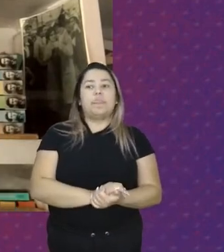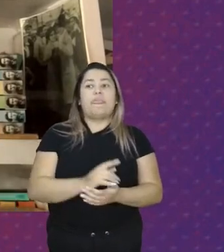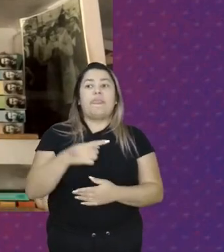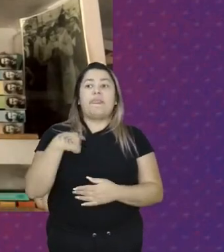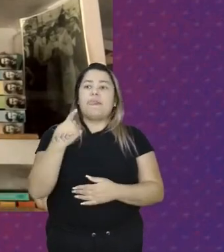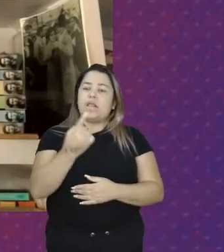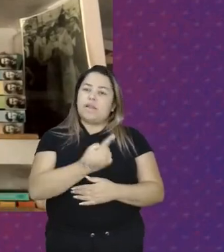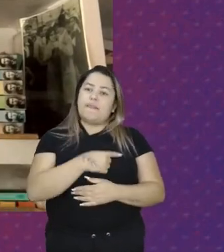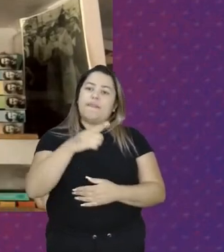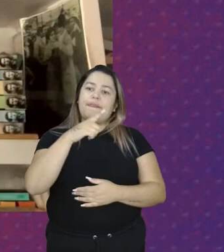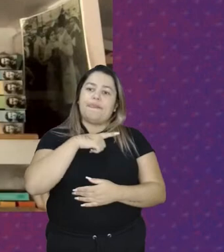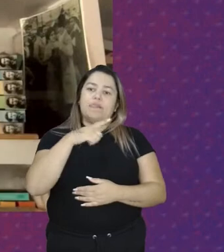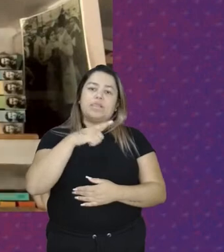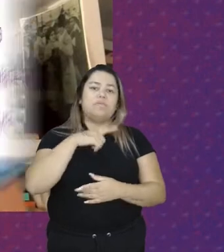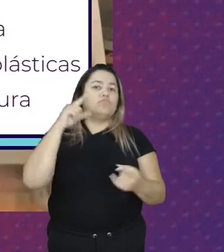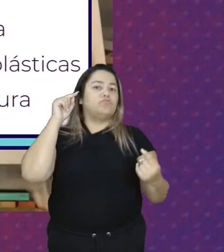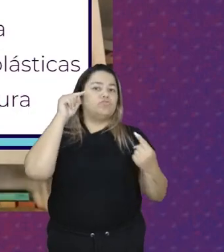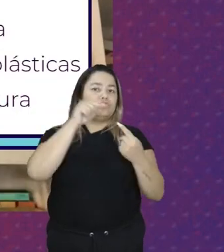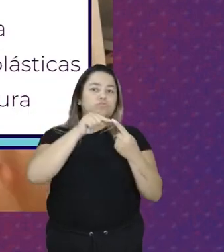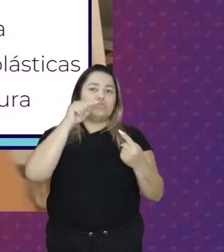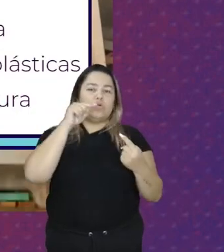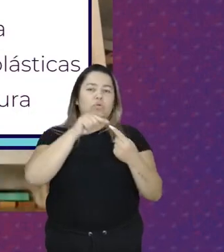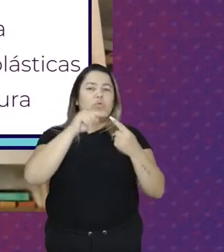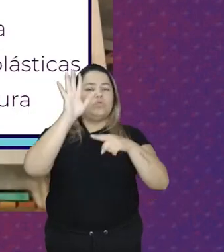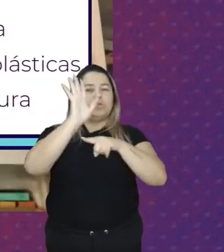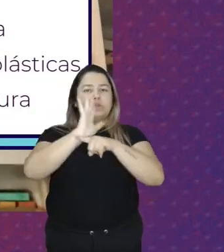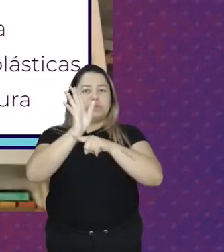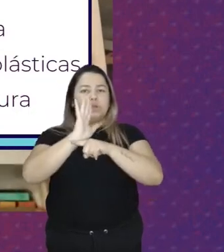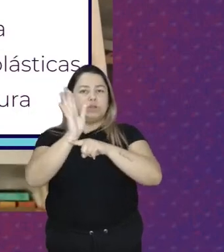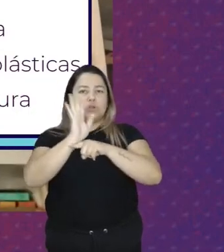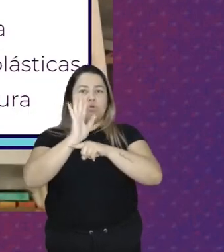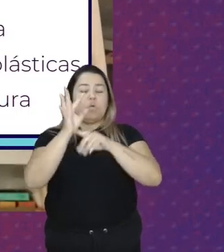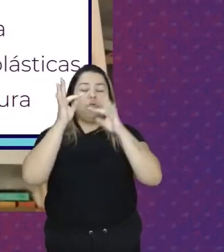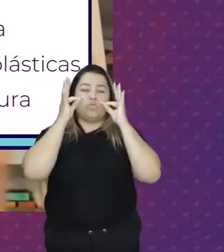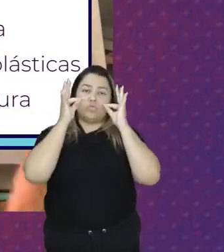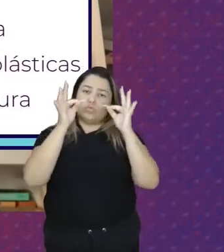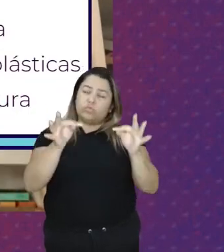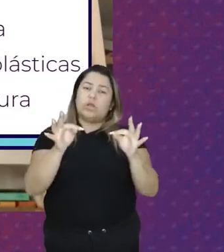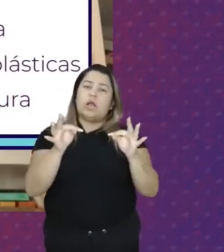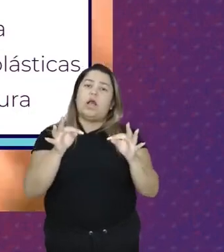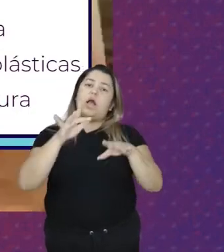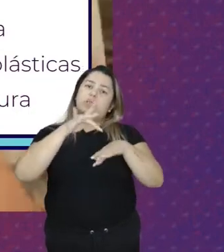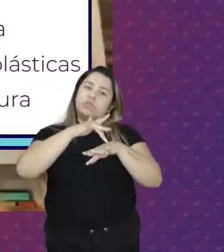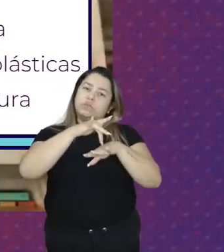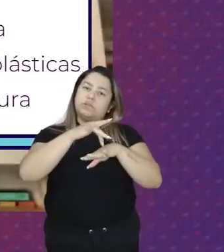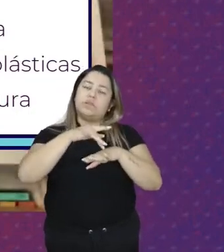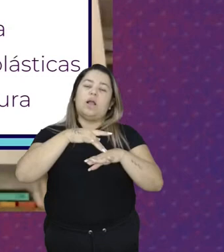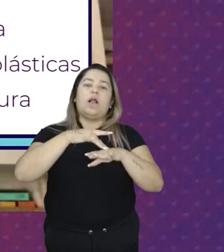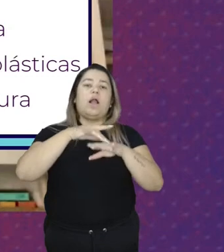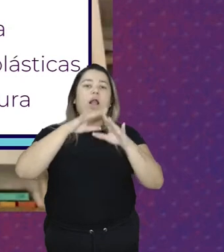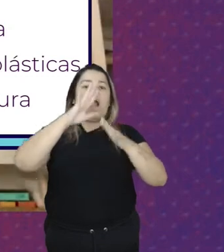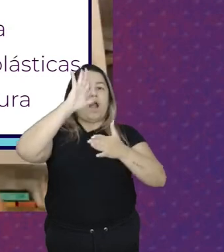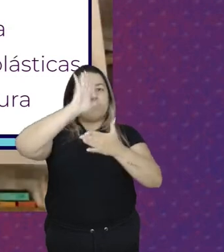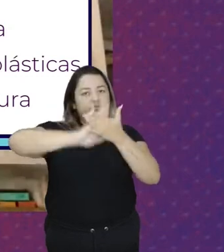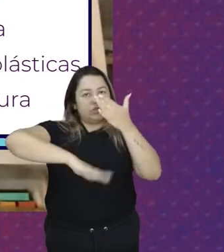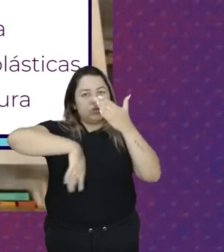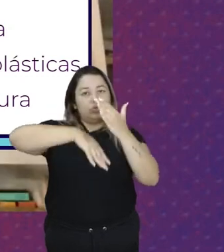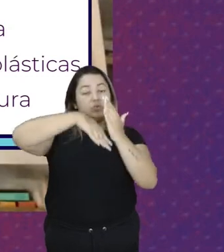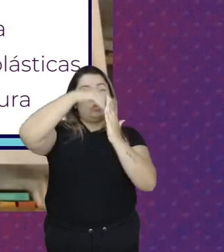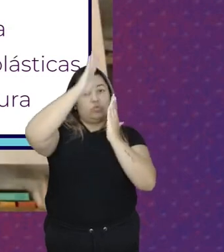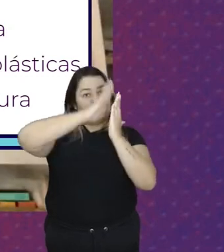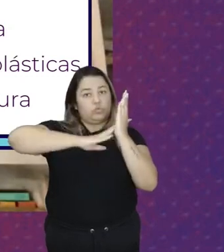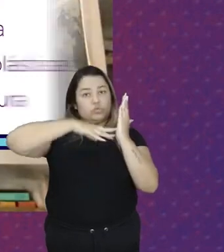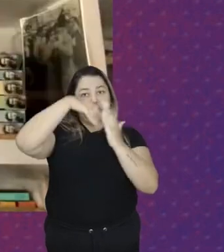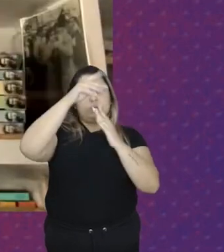nós temos o contato com o cinema, com o teatro, com a dança, com a pintura, com as artes plásticas, com a